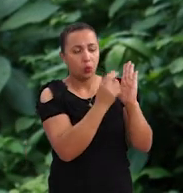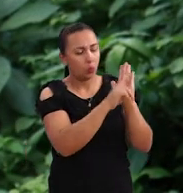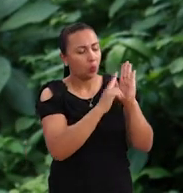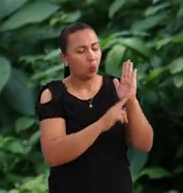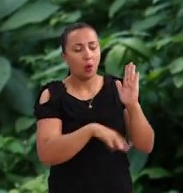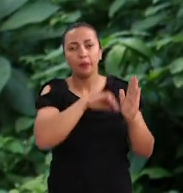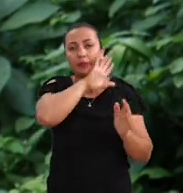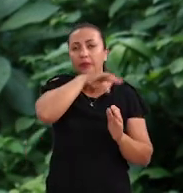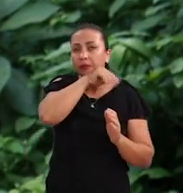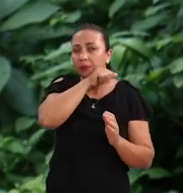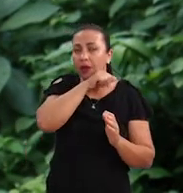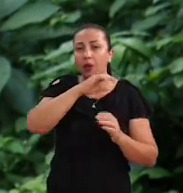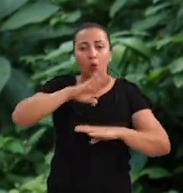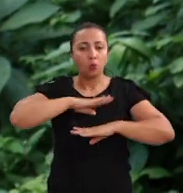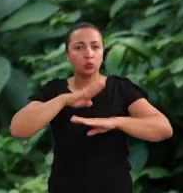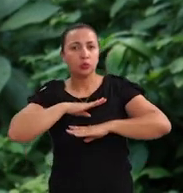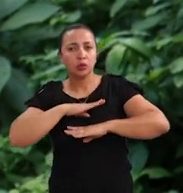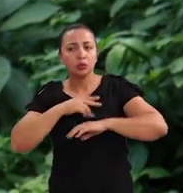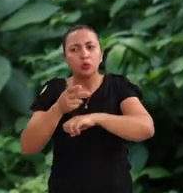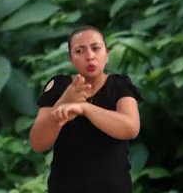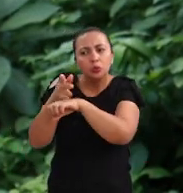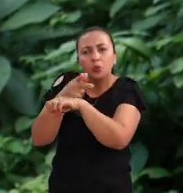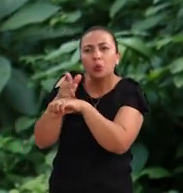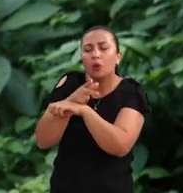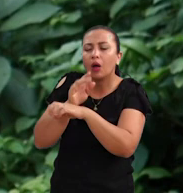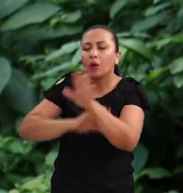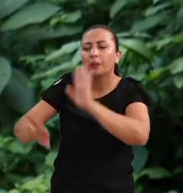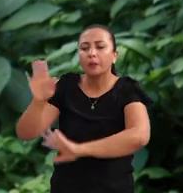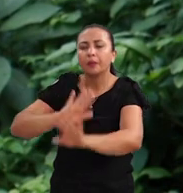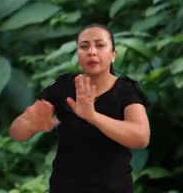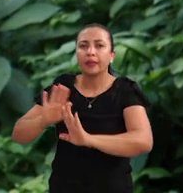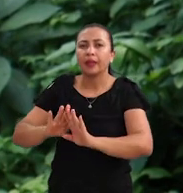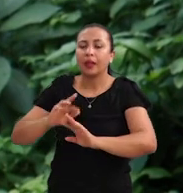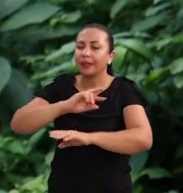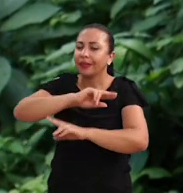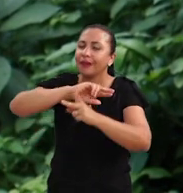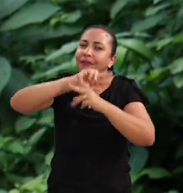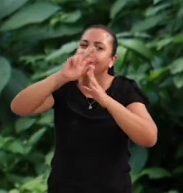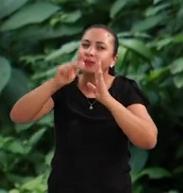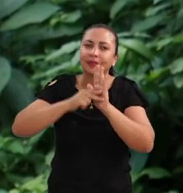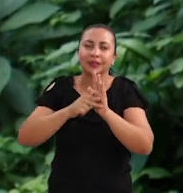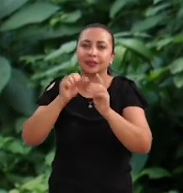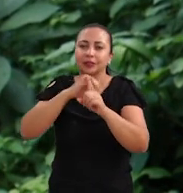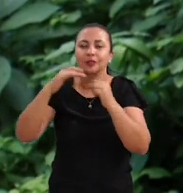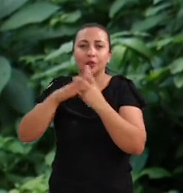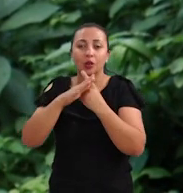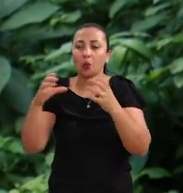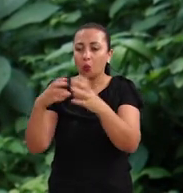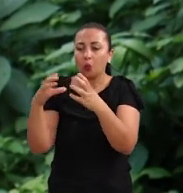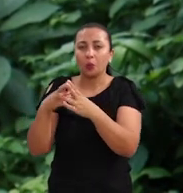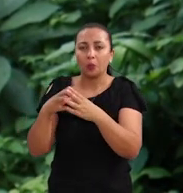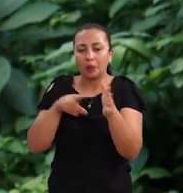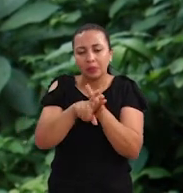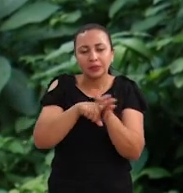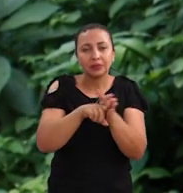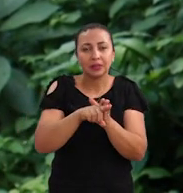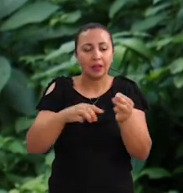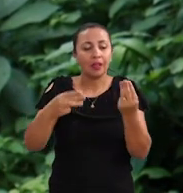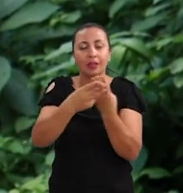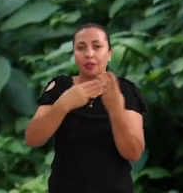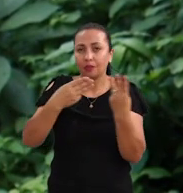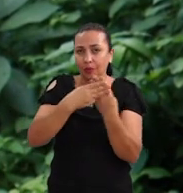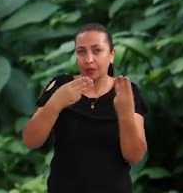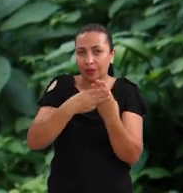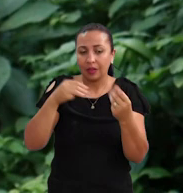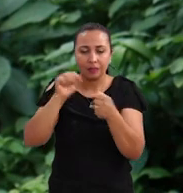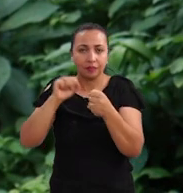Catalogar espécies de animais é uma das formas de buscar a preservação da biodiversidade. Pensando nisso, um grupo de pesquisadores da Universidade